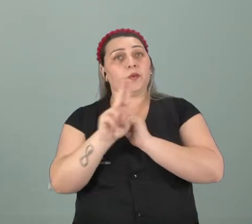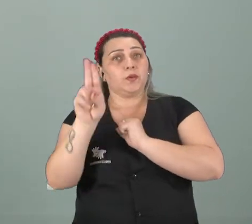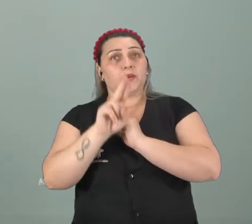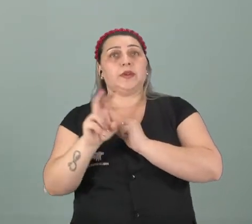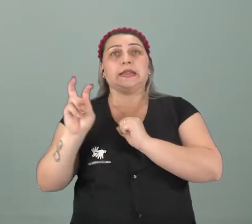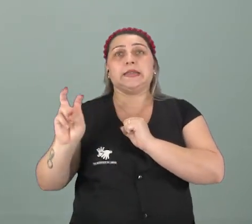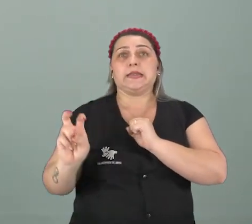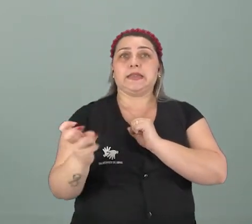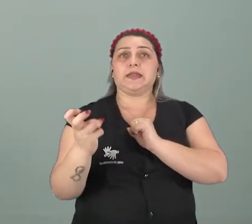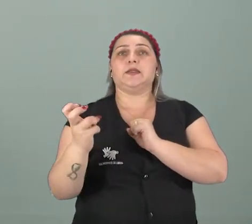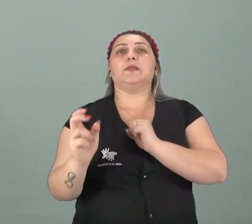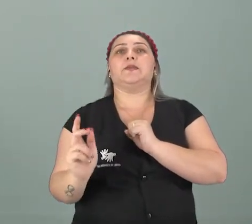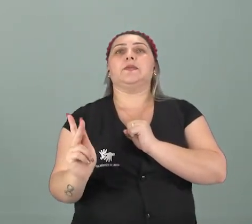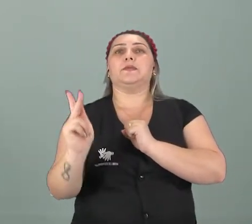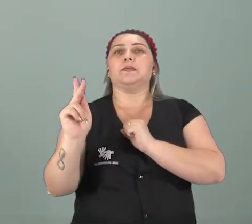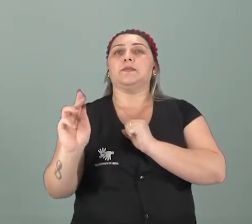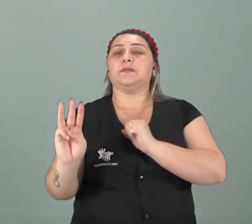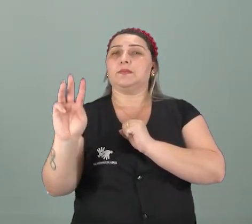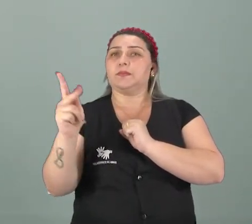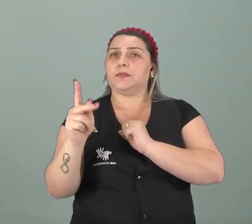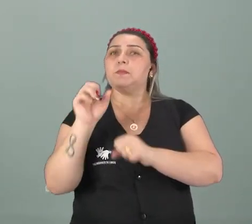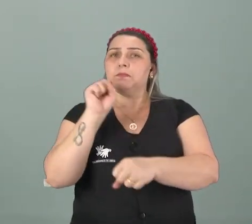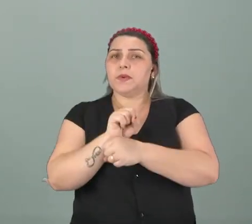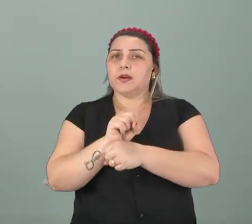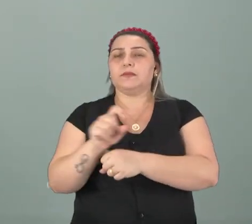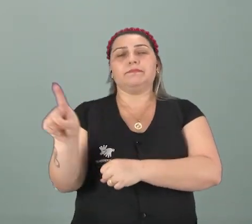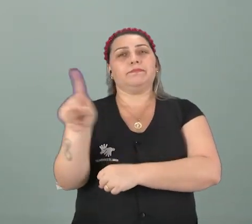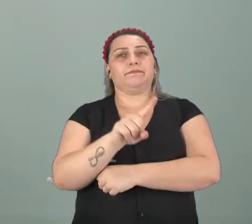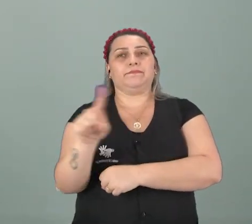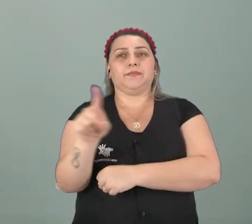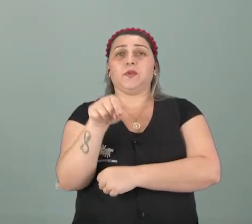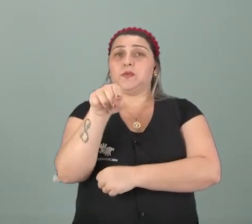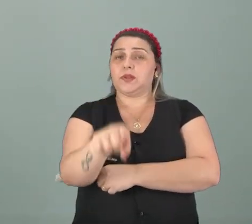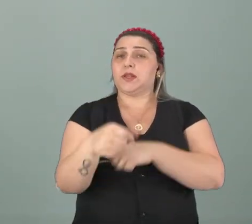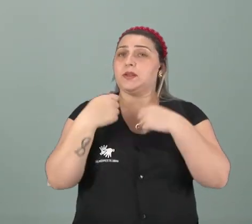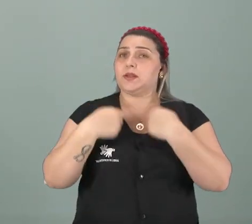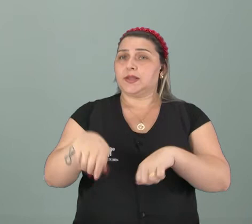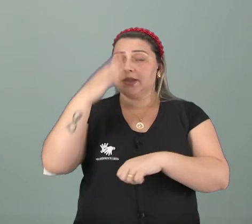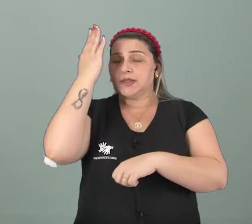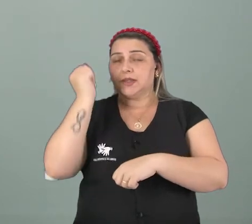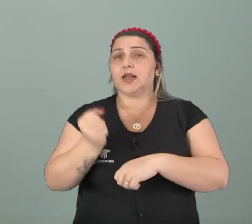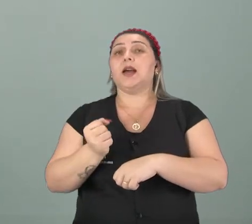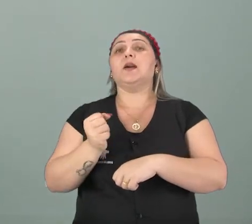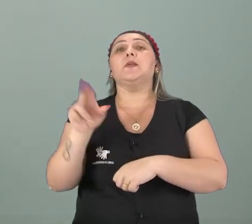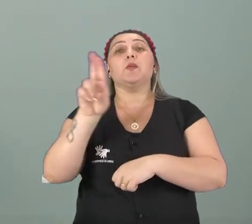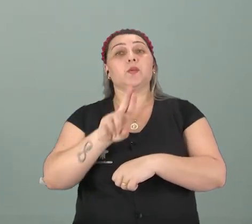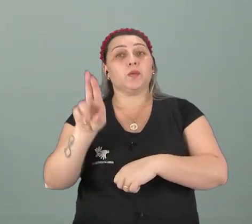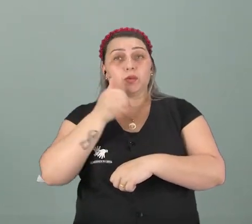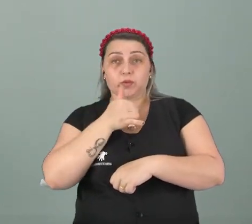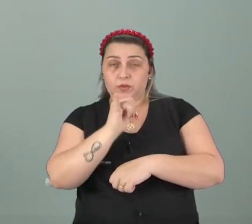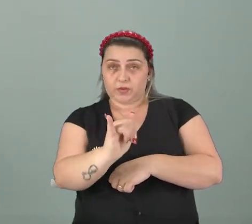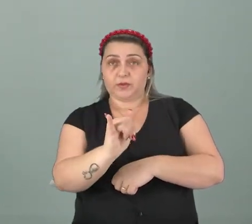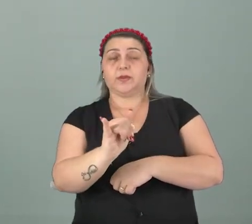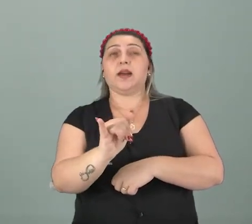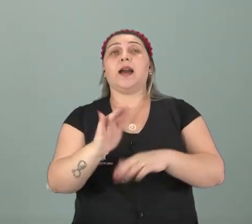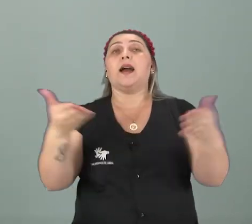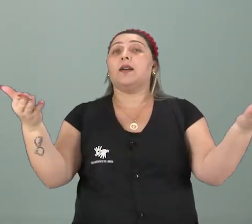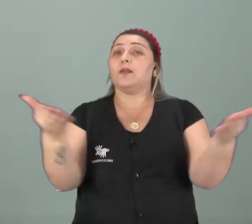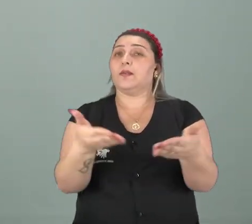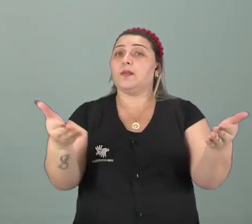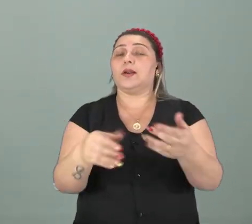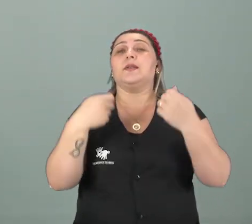consumiu 5 kWh. Paro por aí? Não. Você sabe o quanto consumiu de energia elétrica esse aparelho,